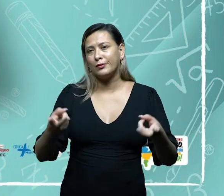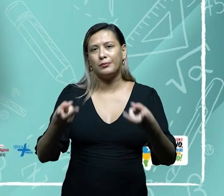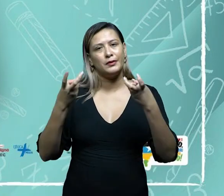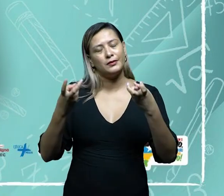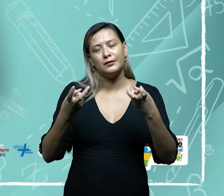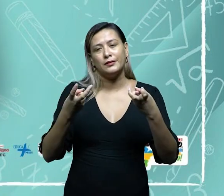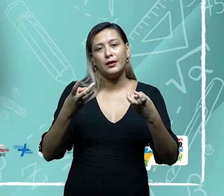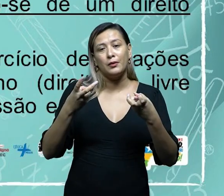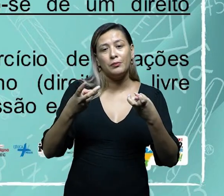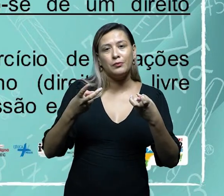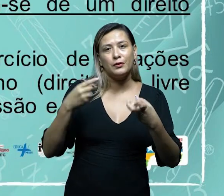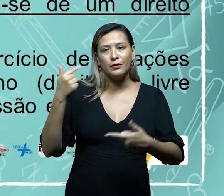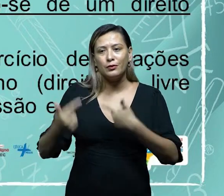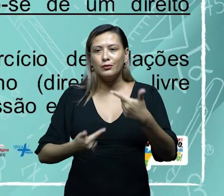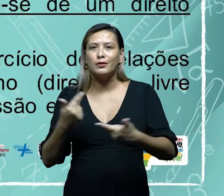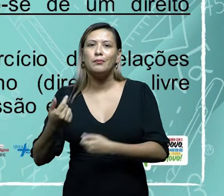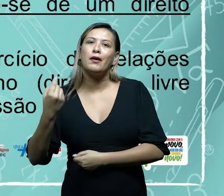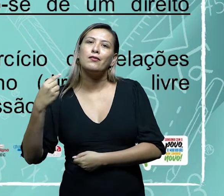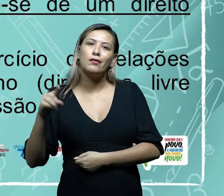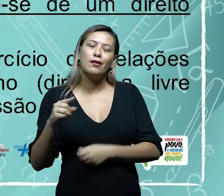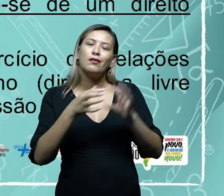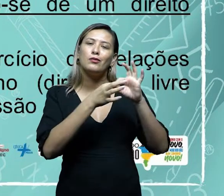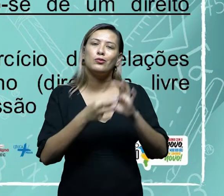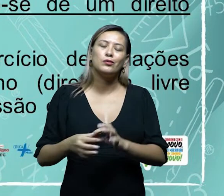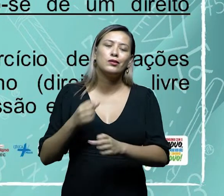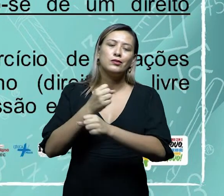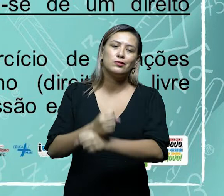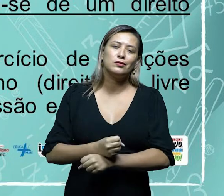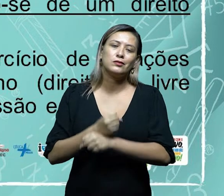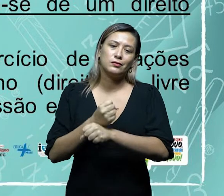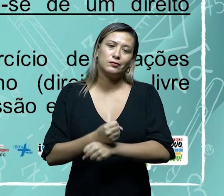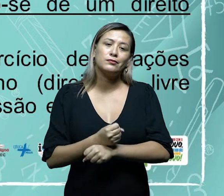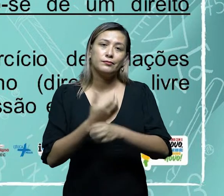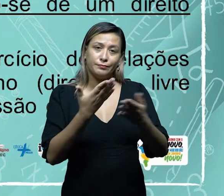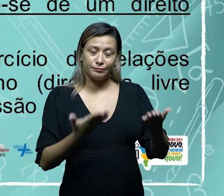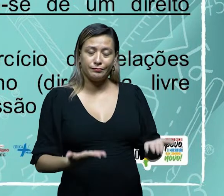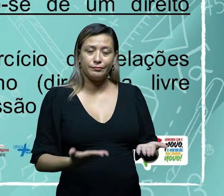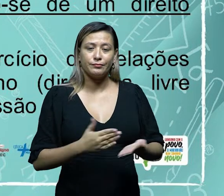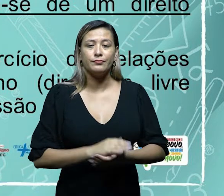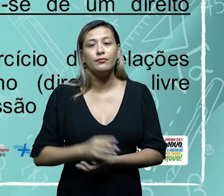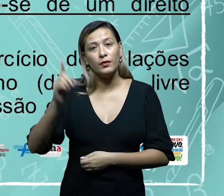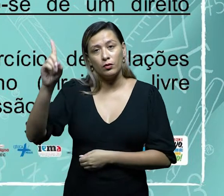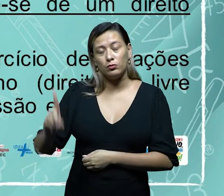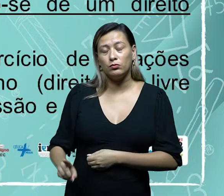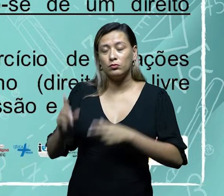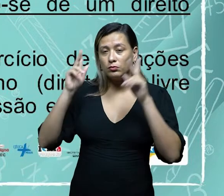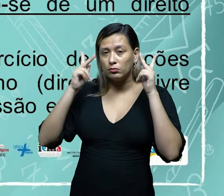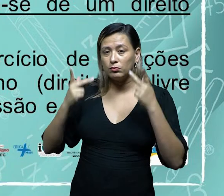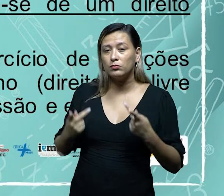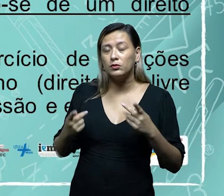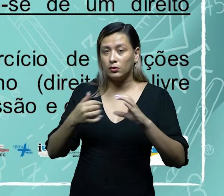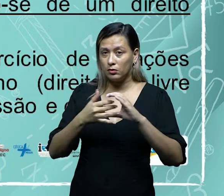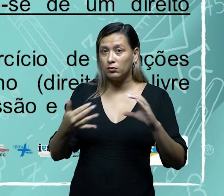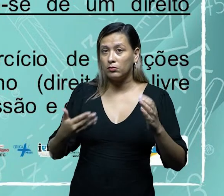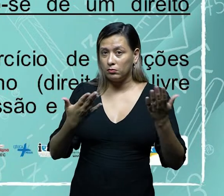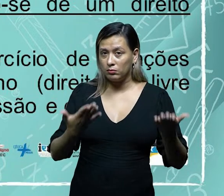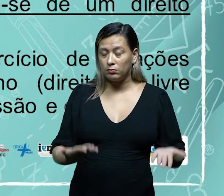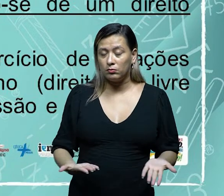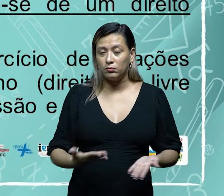como um trabalho escravo, tá bom? Essa alienabilidade, né, dos direitos humanos, essa característica